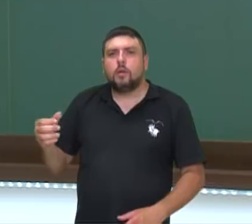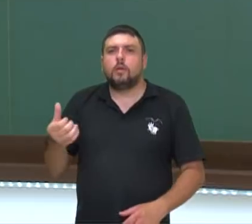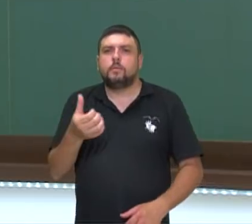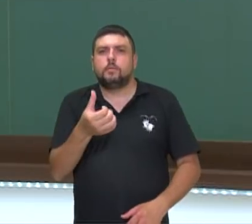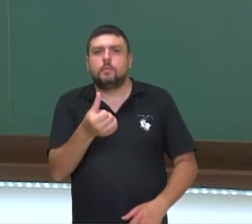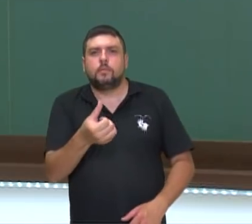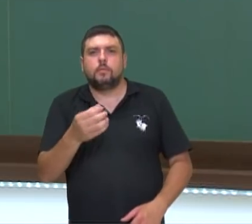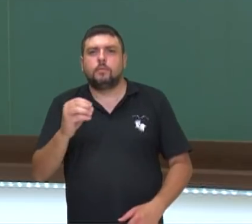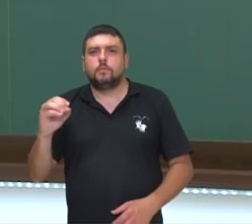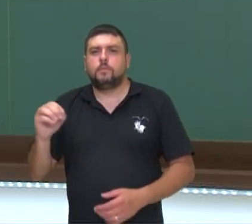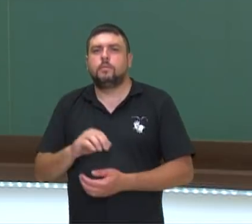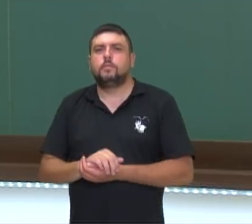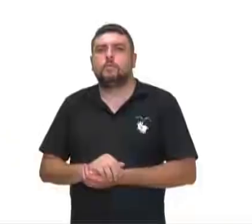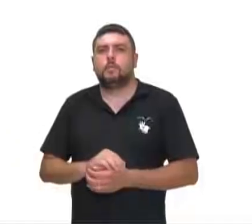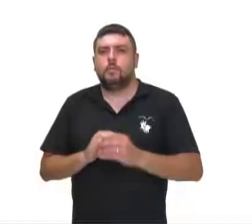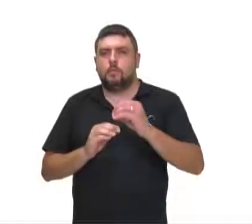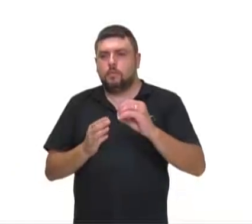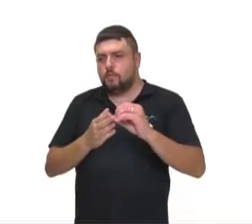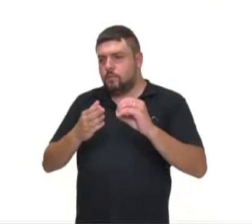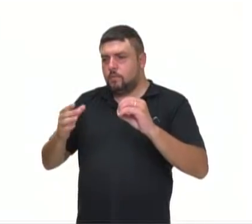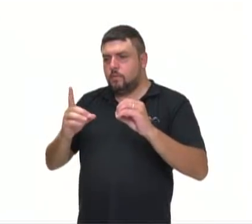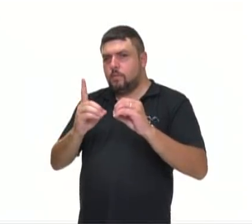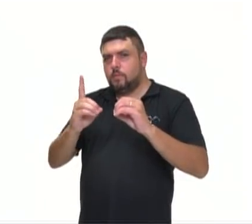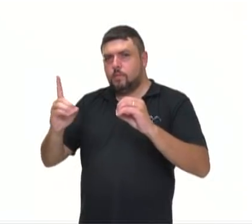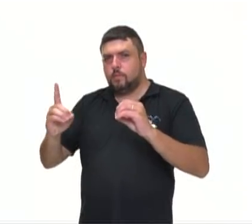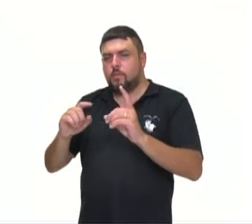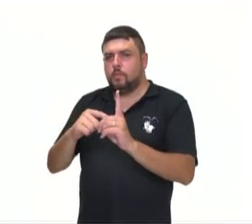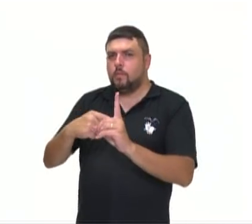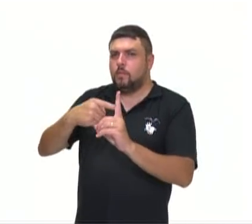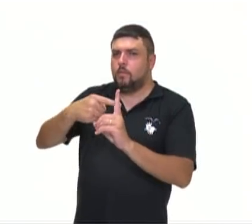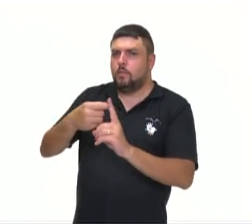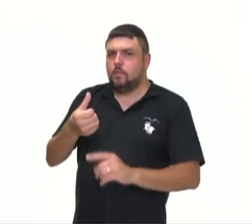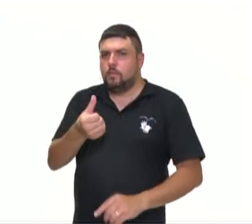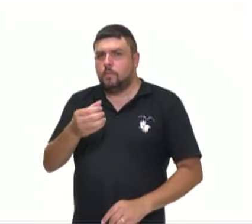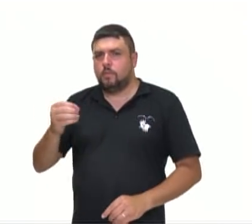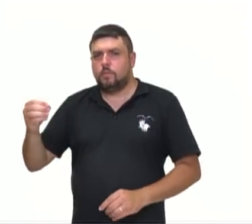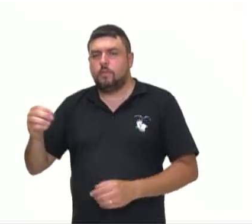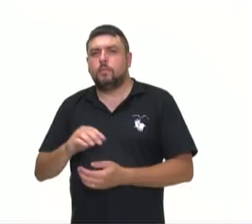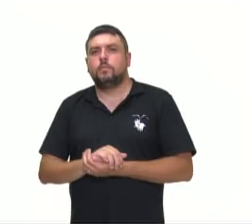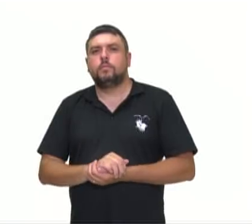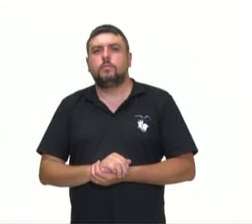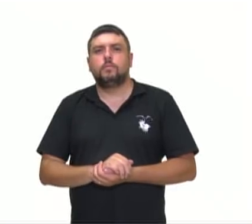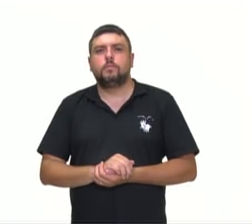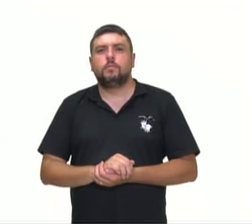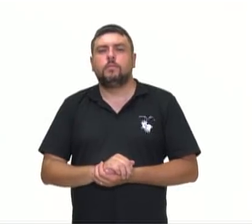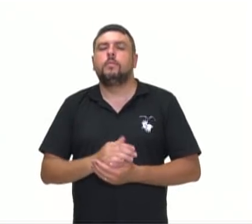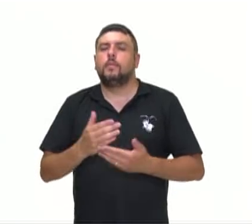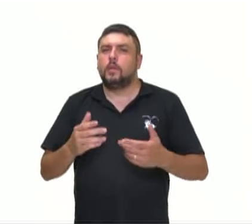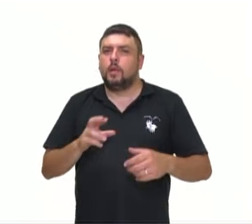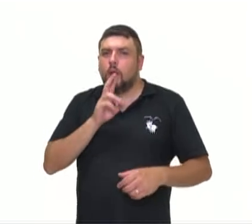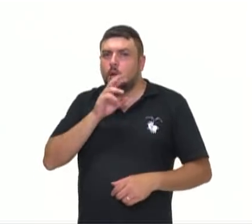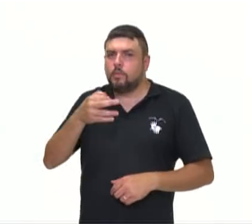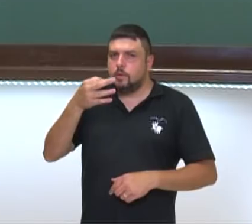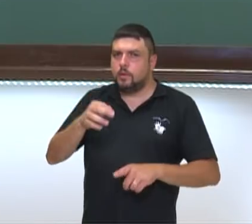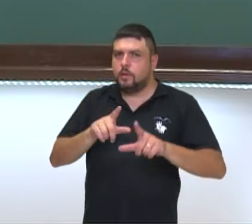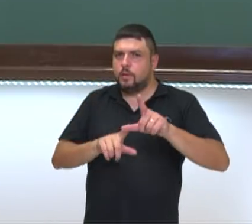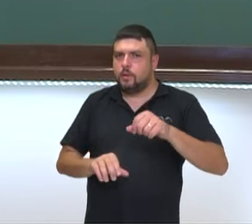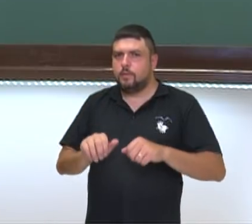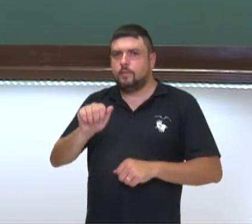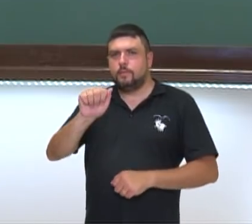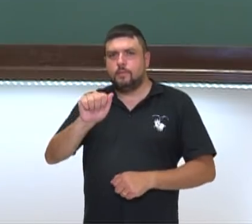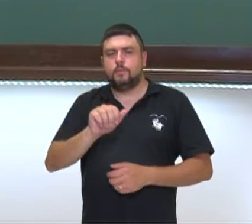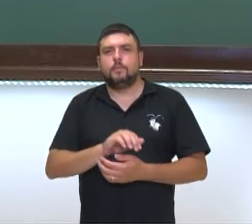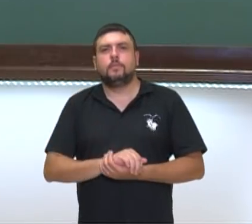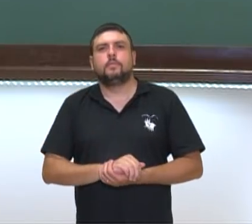está à direita do zero, mais 600. Então o cálculo feito, opção certa, letra A. Tudo